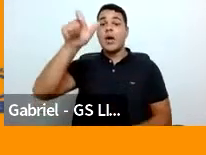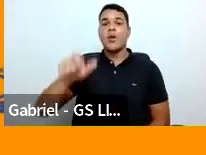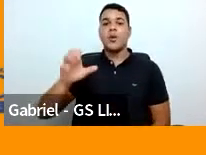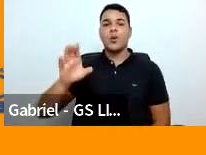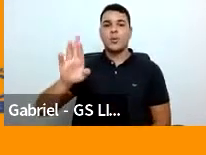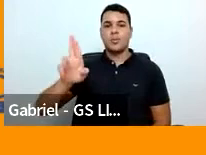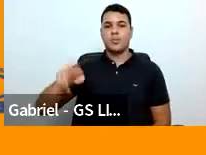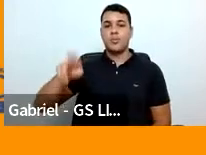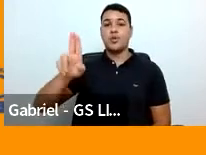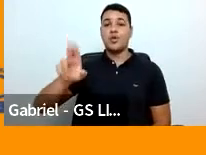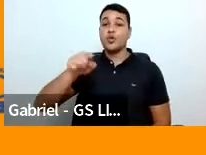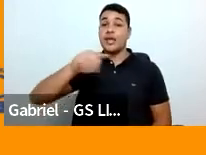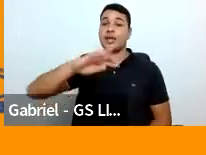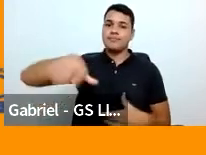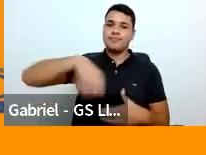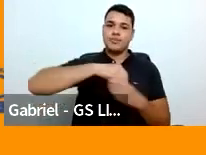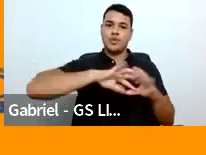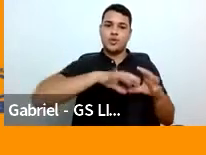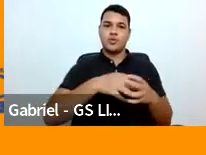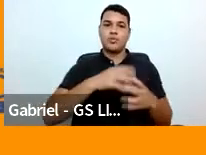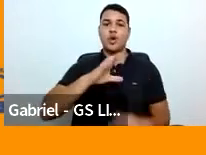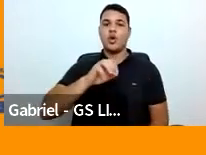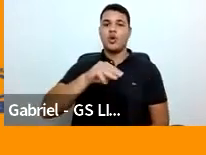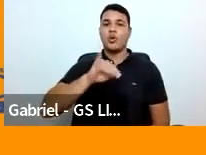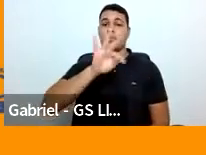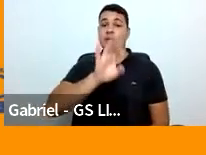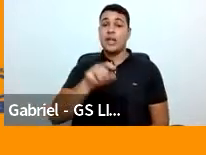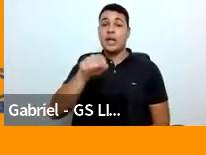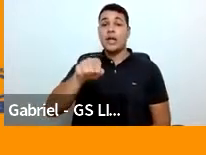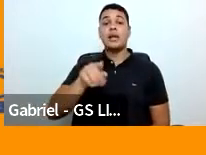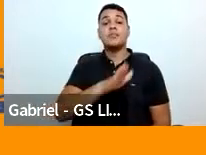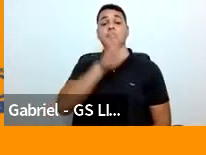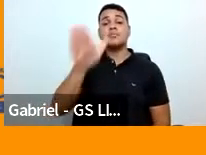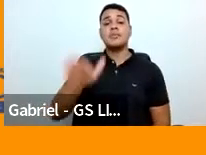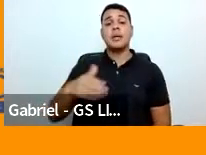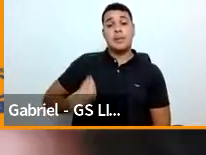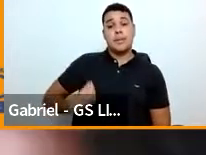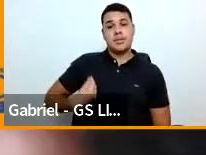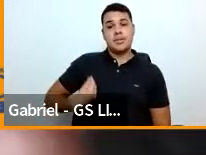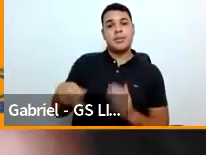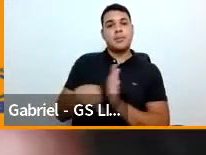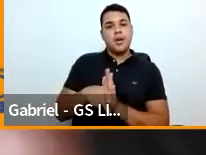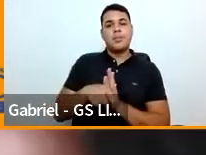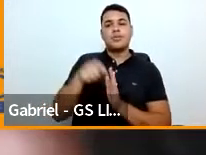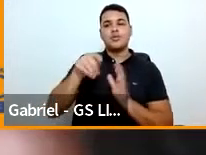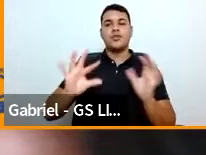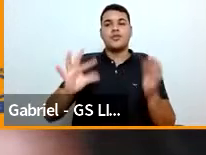foi participar numa atividade voltada para a defesa dos direitos das pessoas LGBTQIA+.